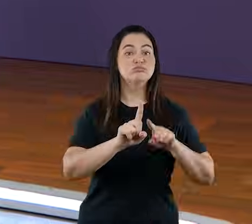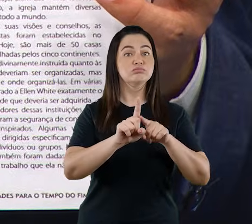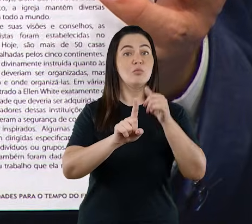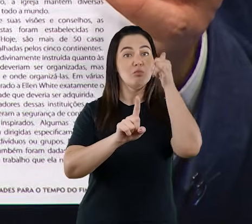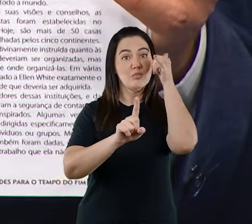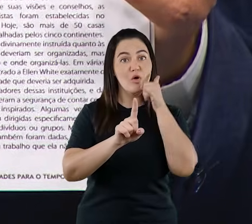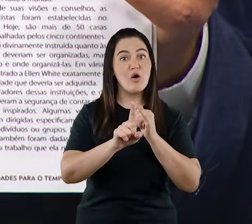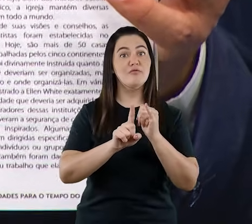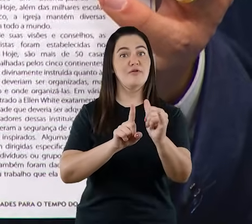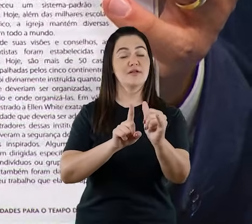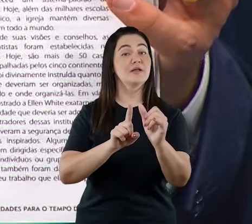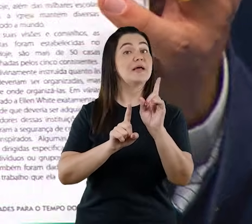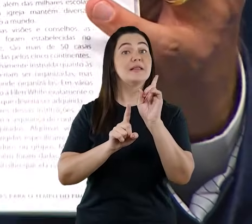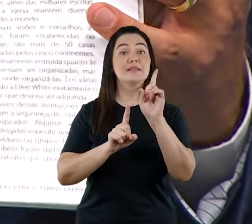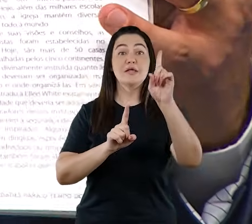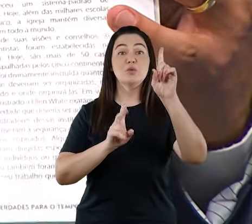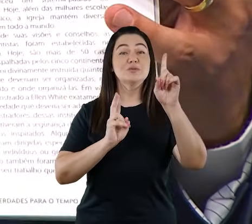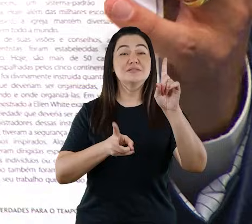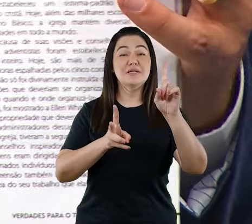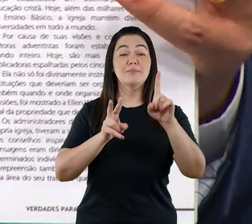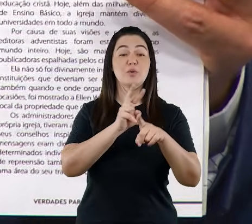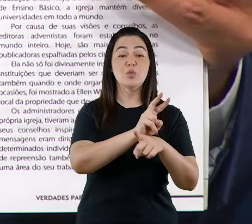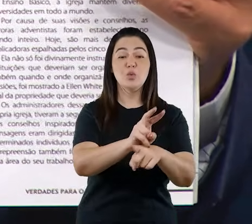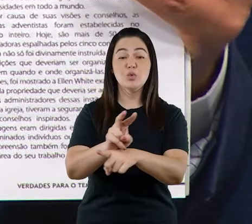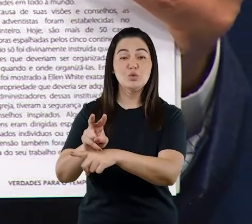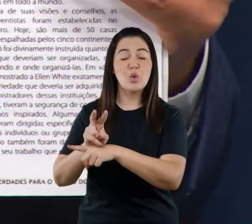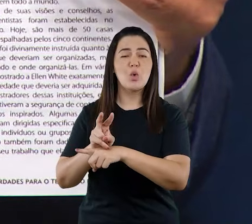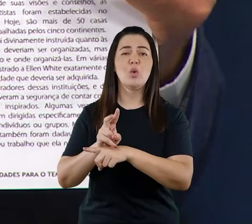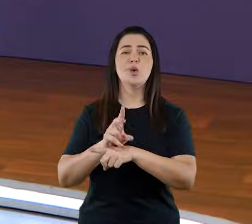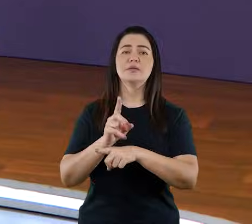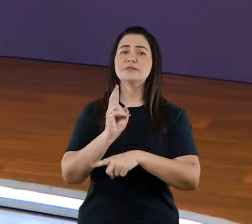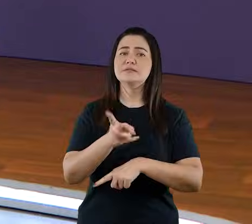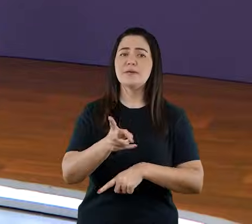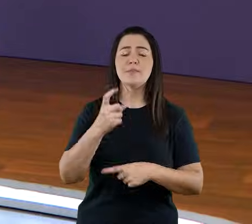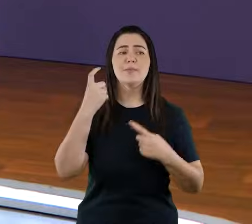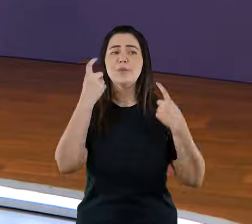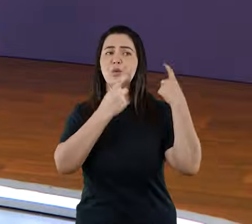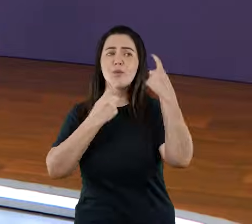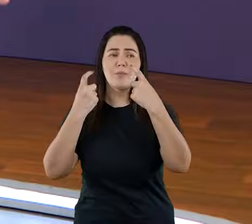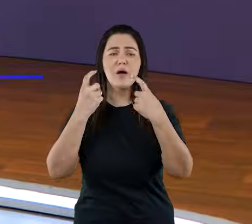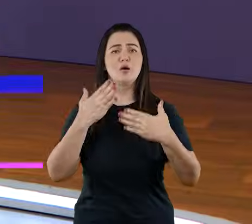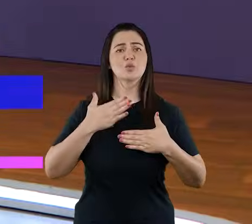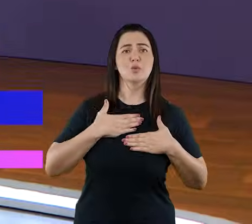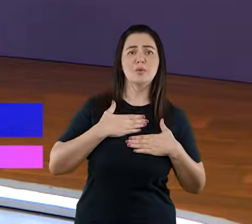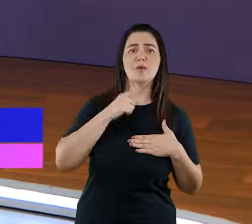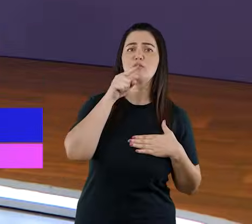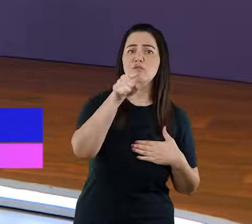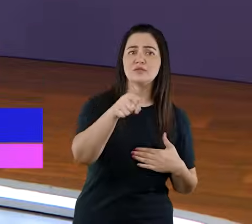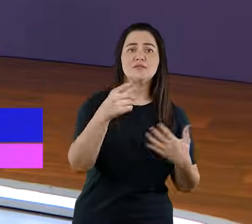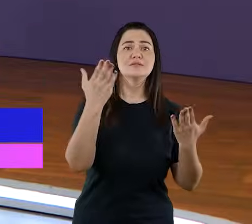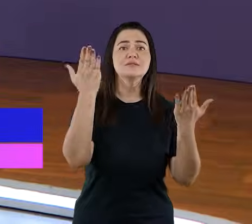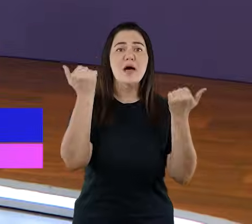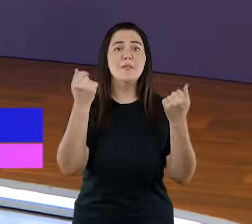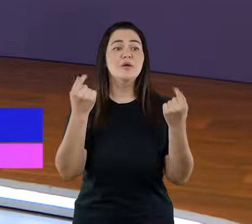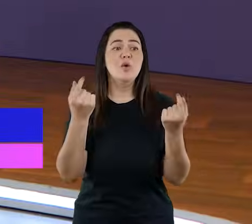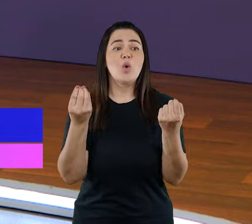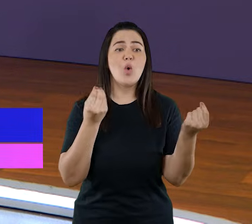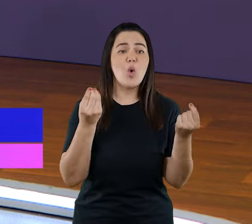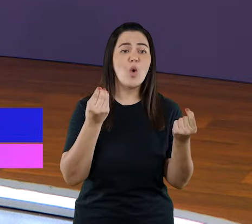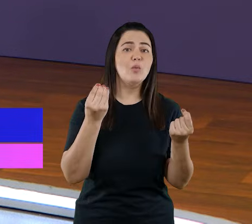aqui a revista. Então, Deus sempre cuidou dos seres humanos, esteve preocupado comigo e com você, para que a gente